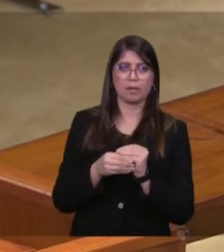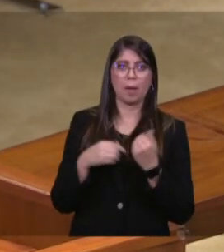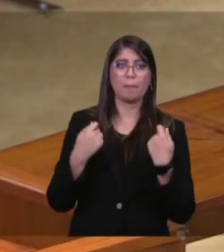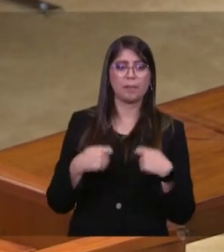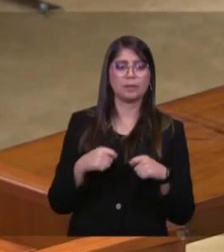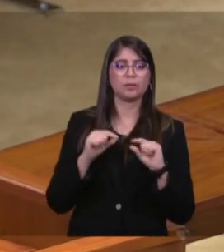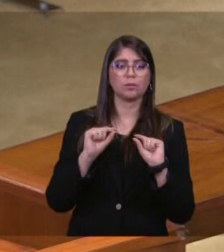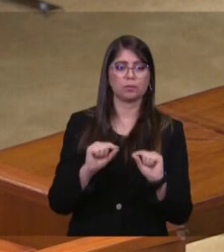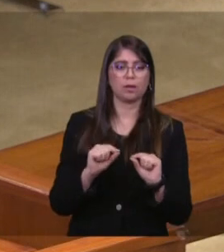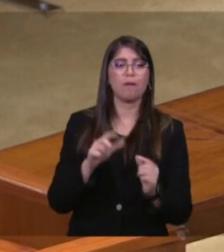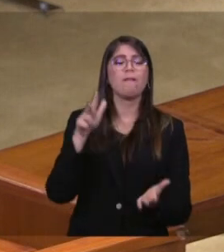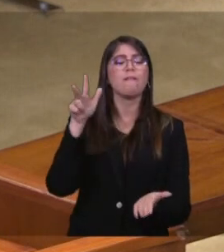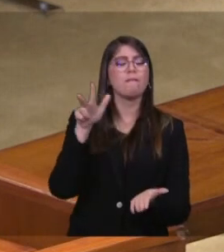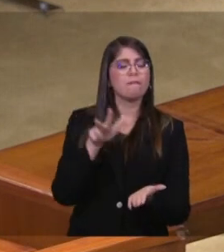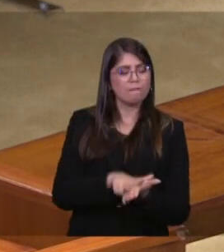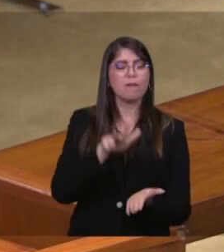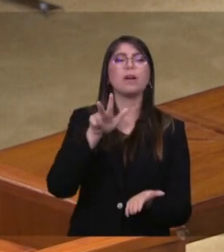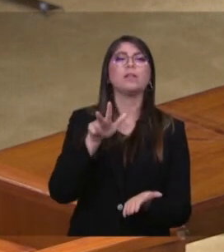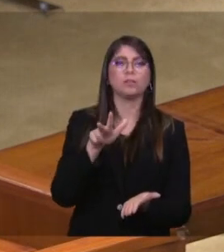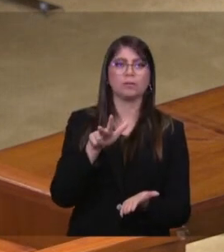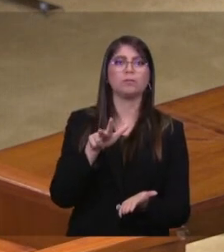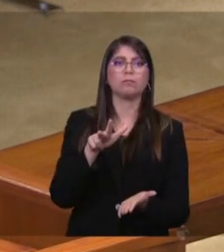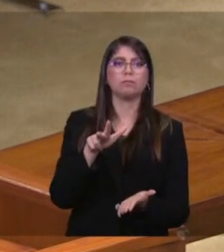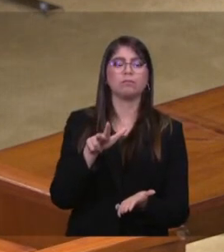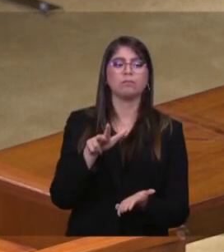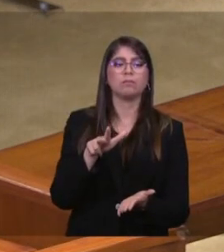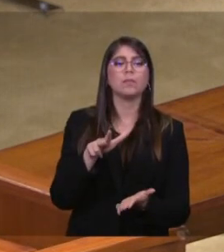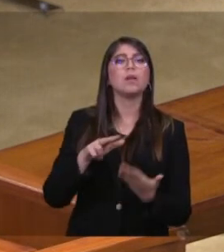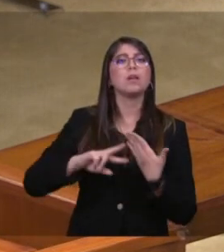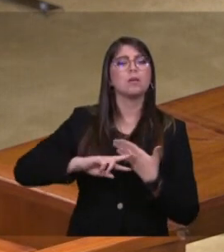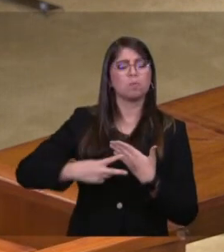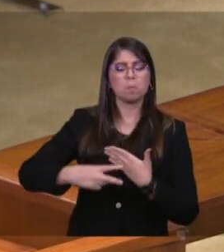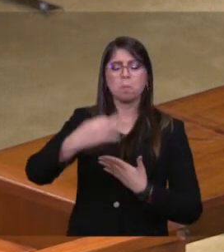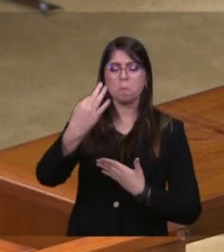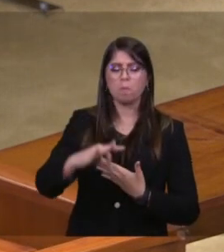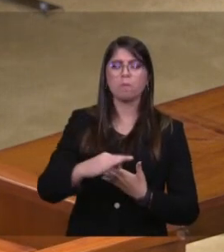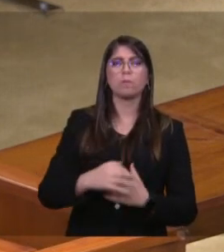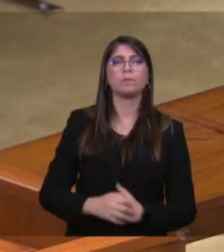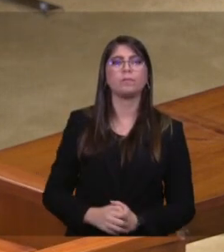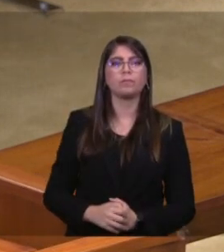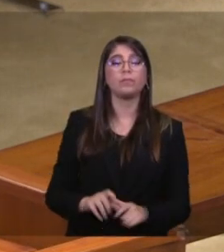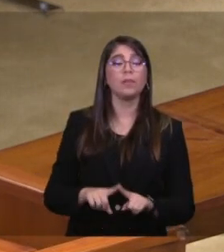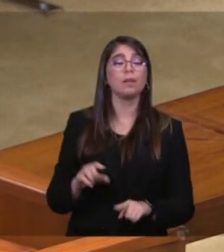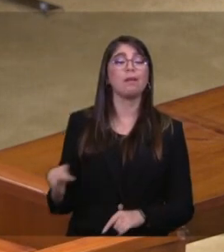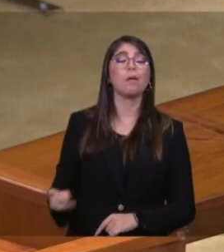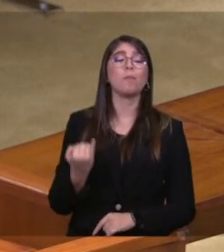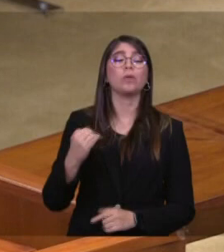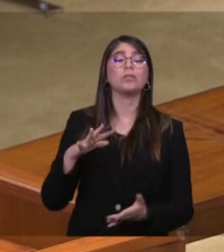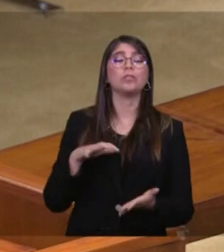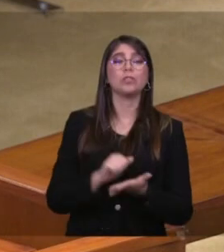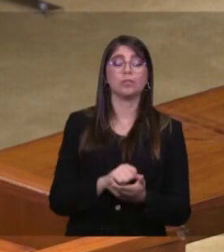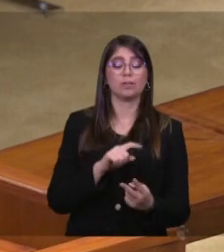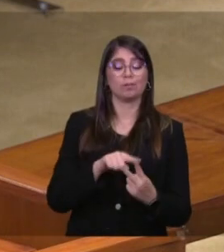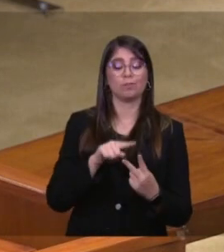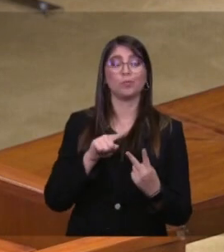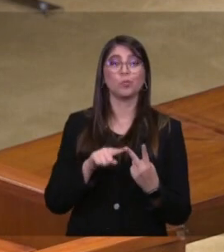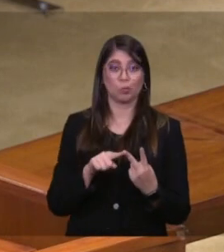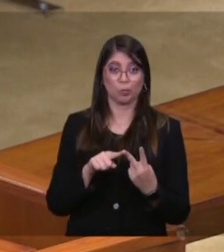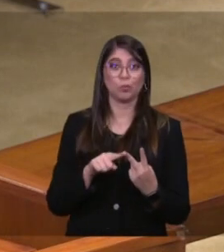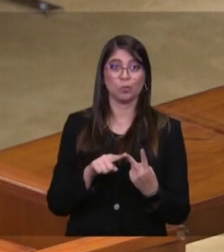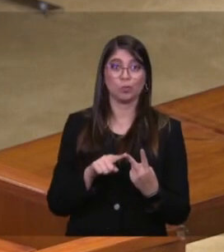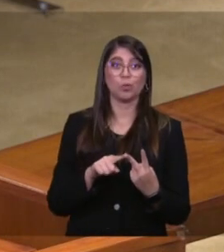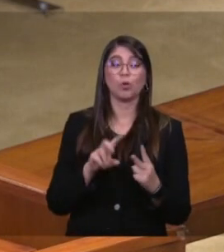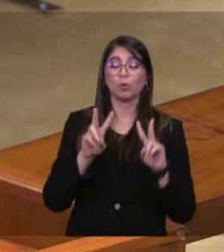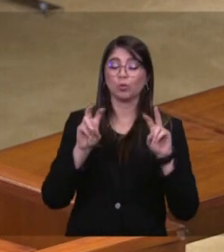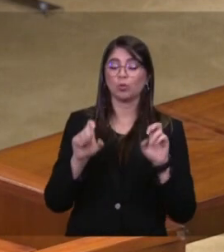seja válida e seja eficaz. E aqui é muito importante registrar esses dois atributos em relação